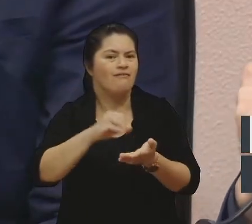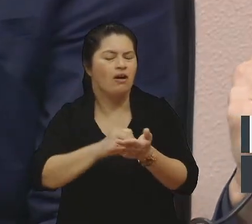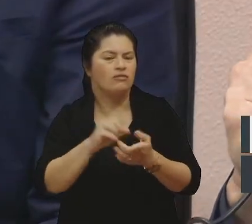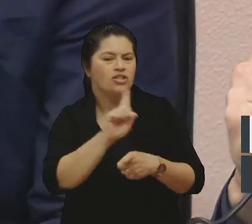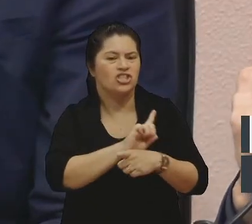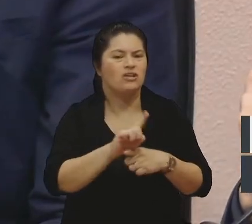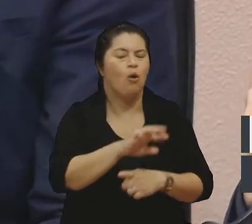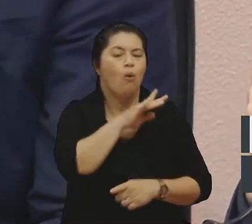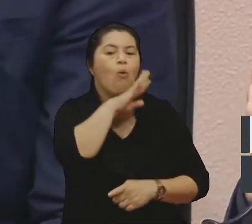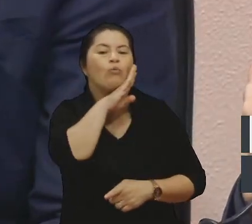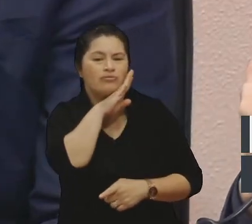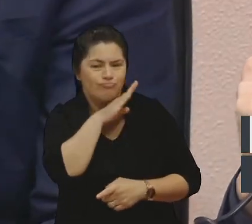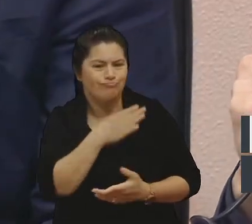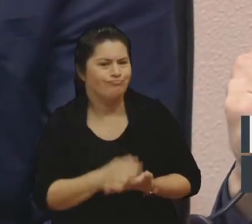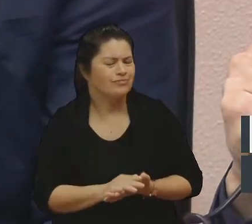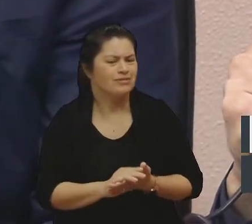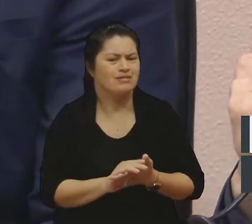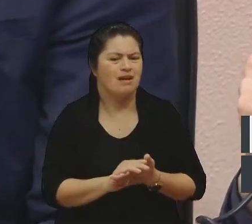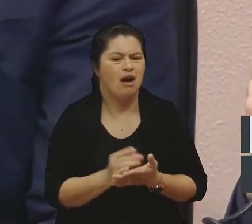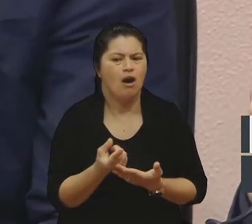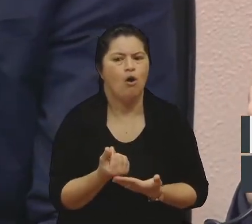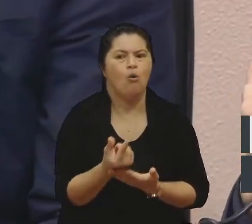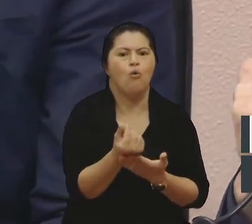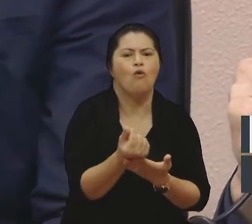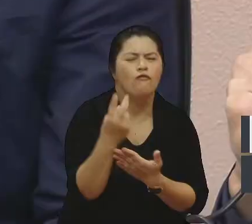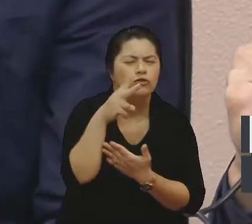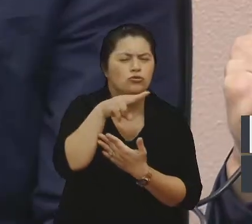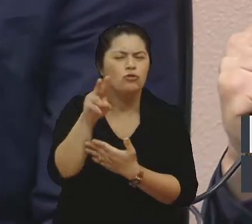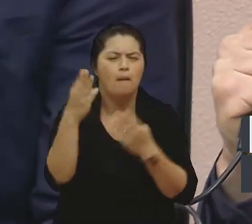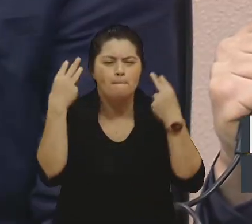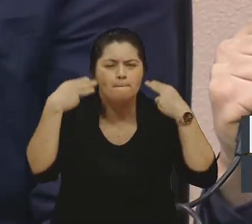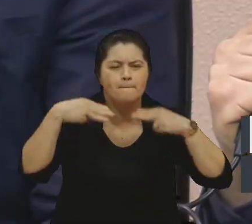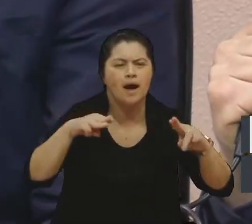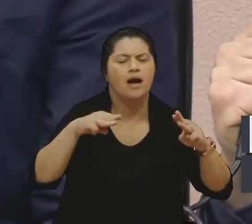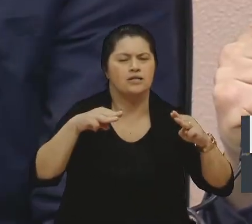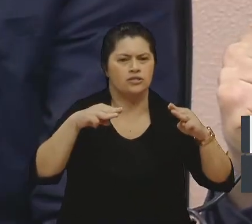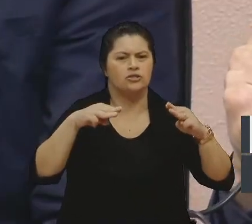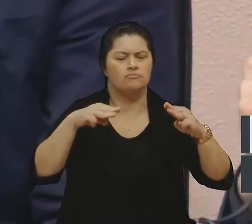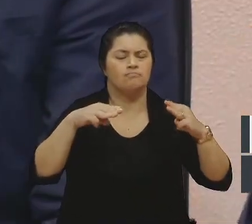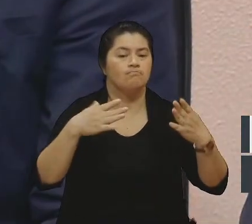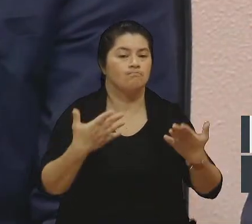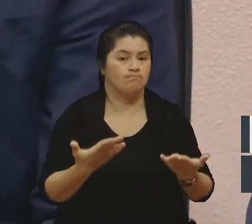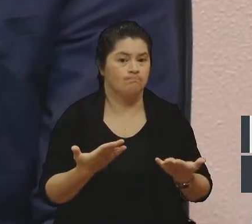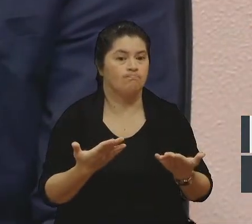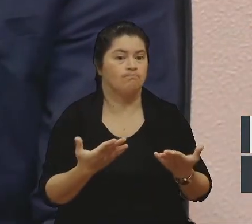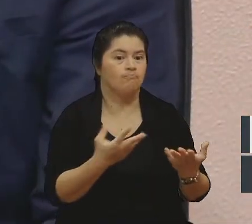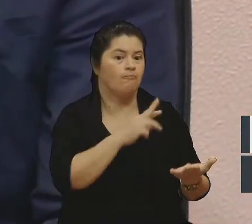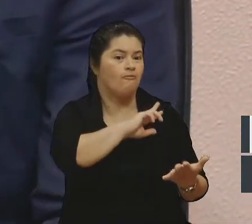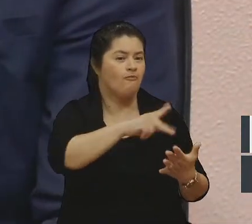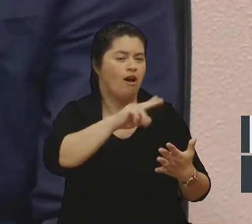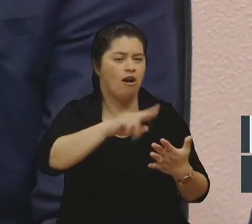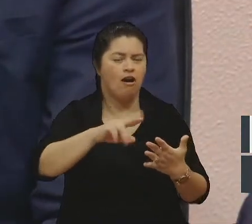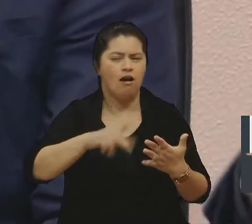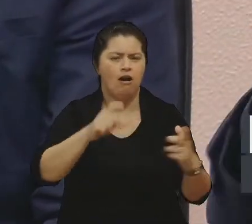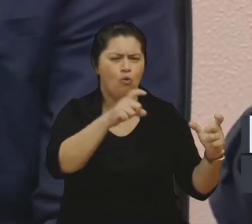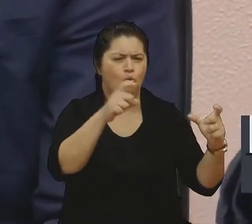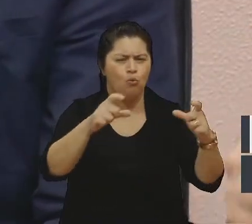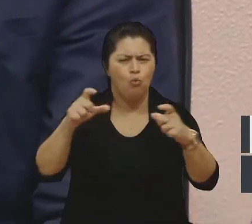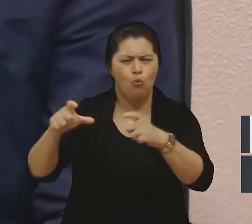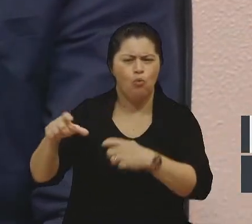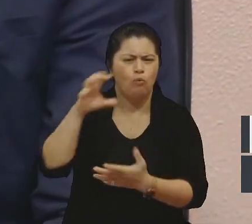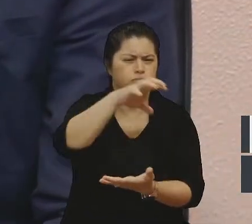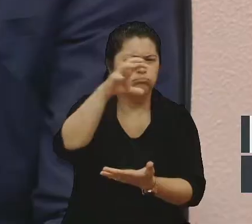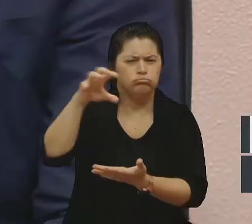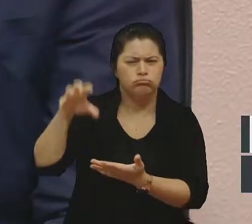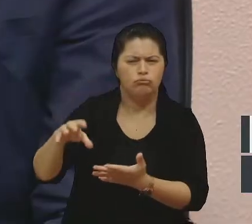de precificação, de comunicação visual, de marketing de várias áreas de marketing, inclusive